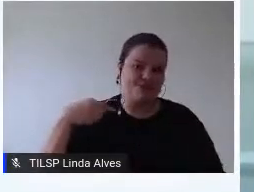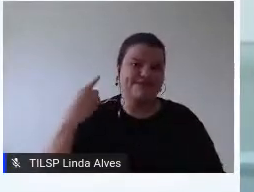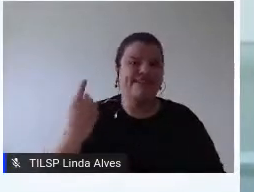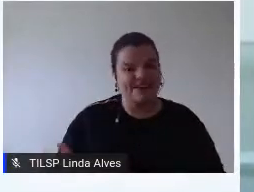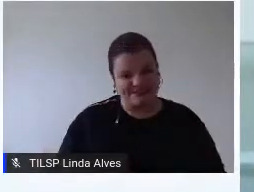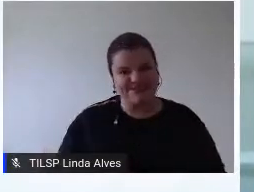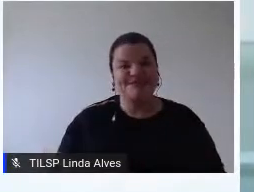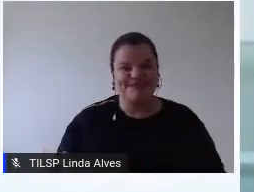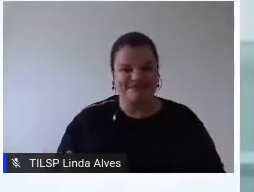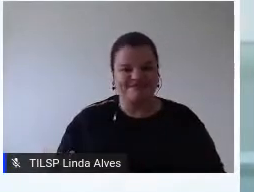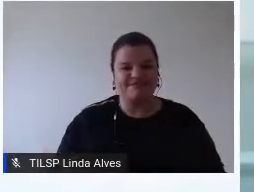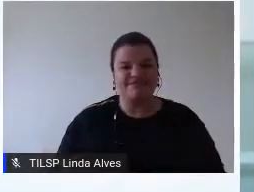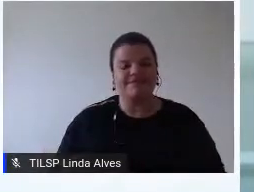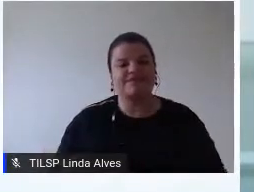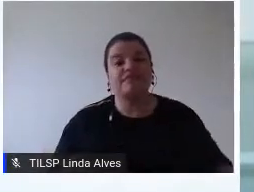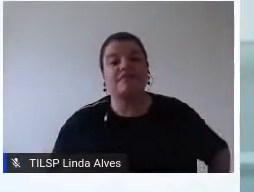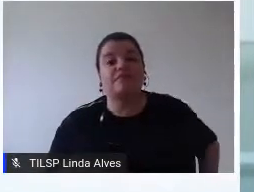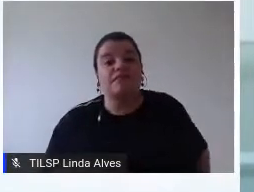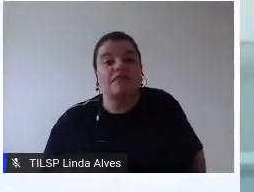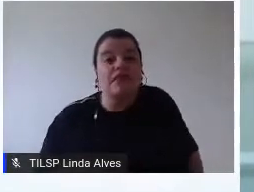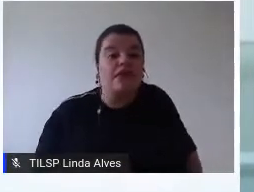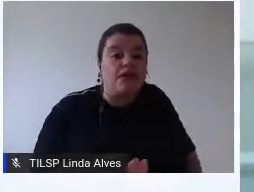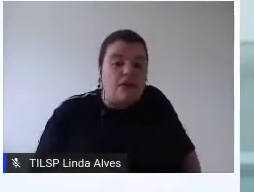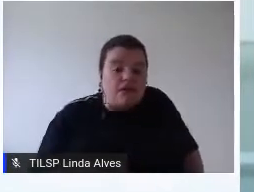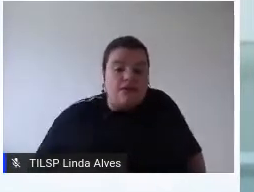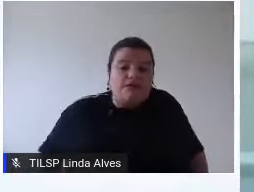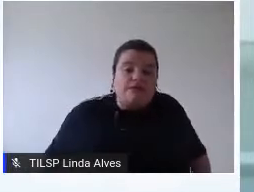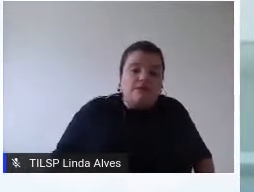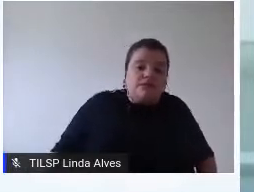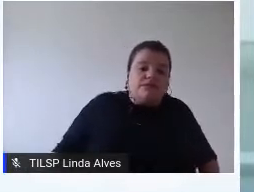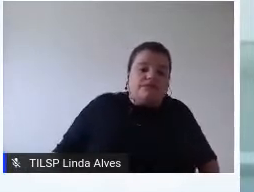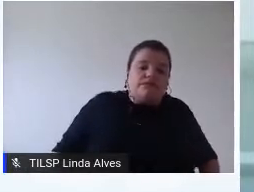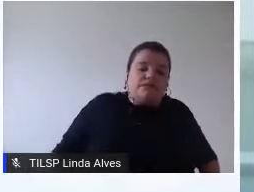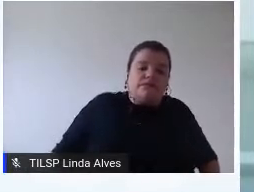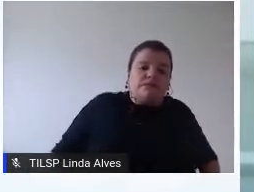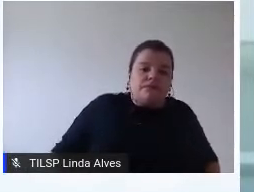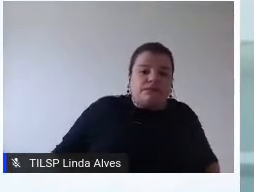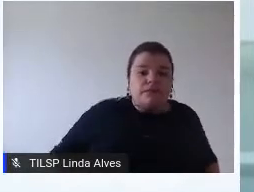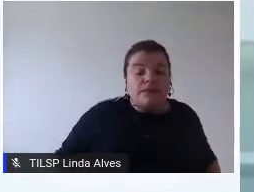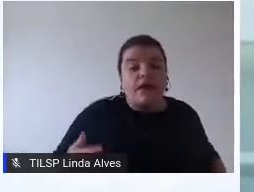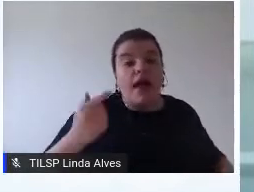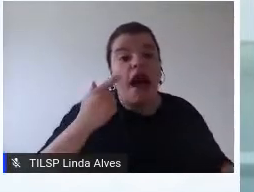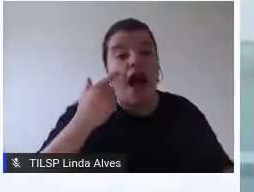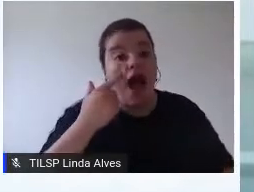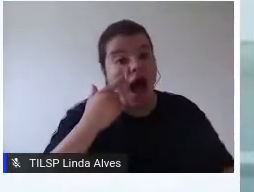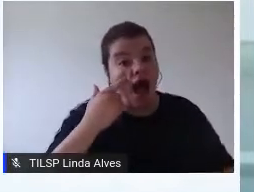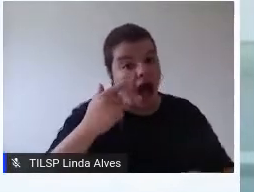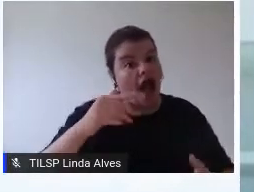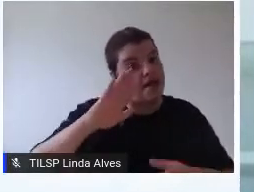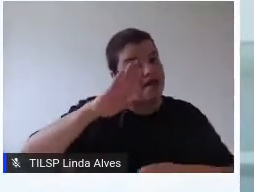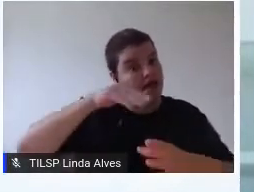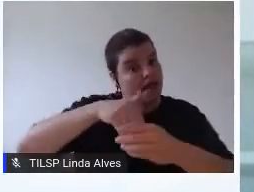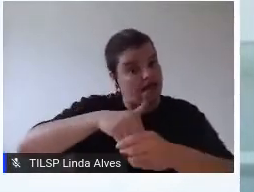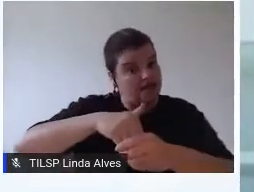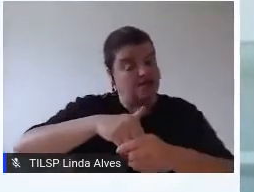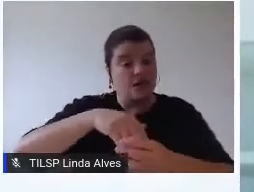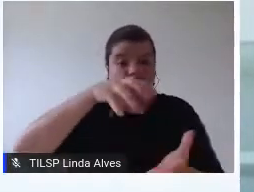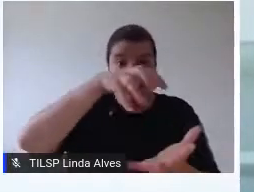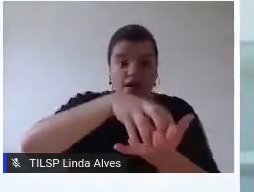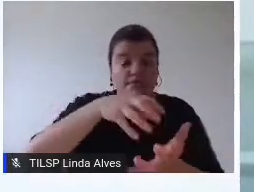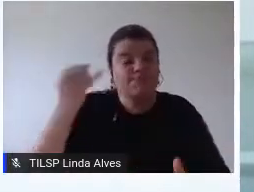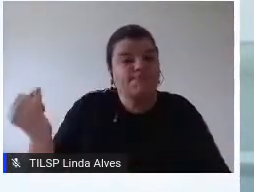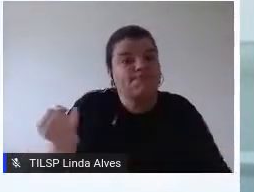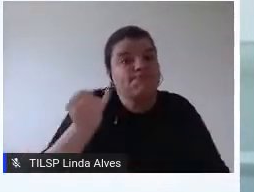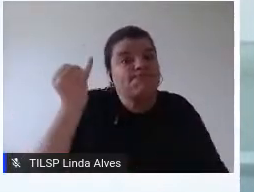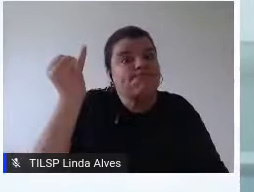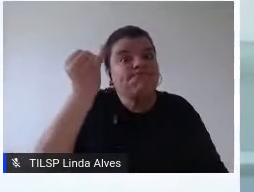Naturalmente, a eleição do presidente da Câmara é muito relevante porque trata-se da terceira